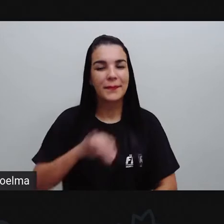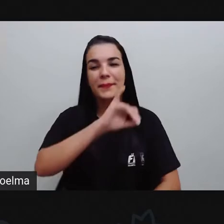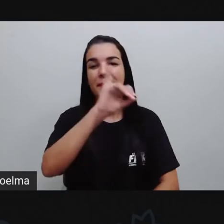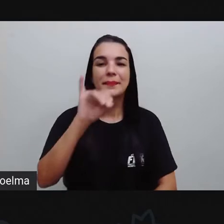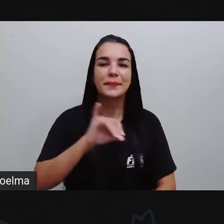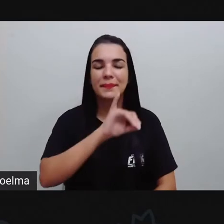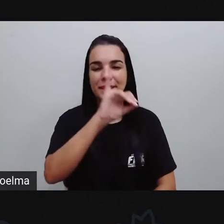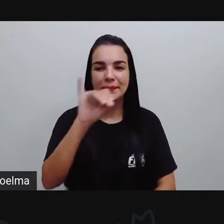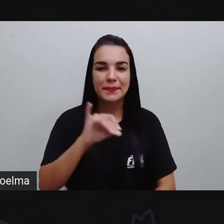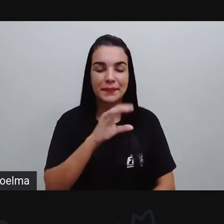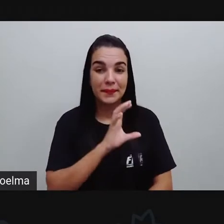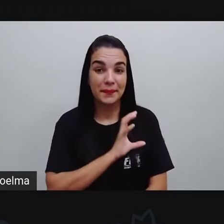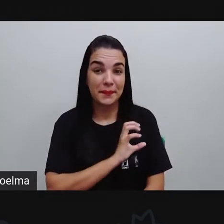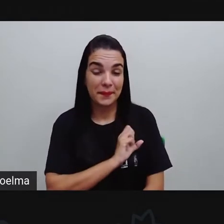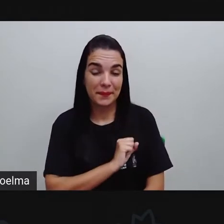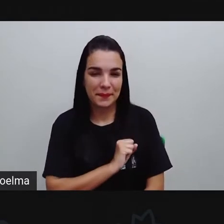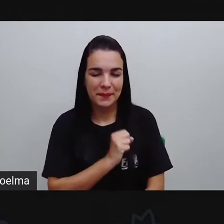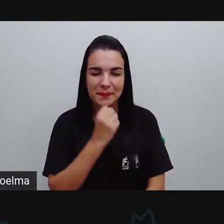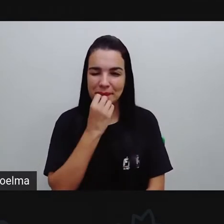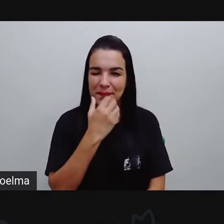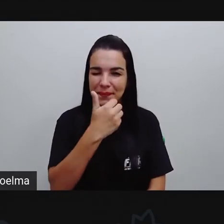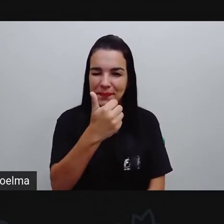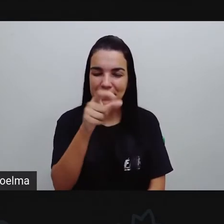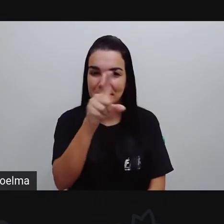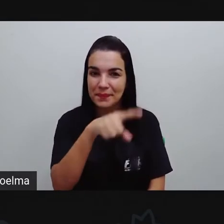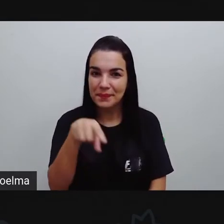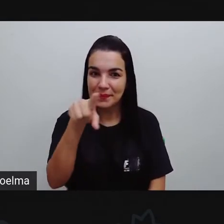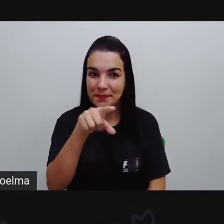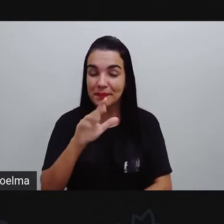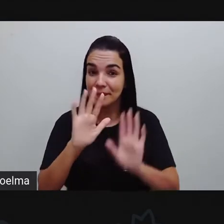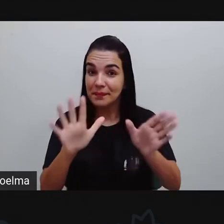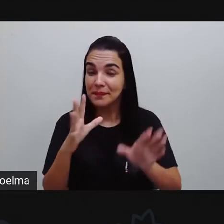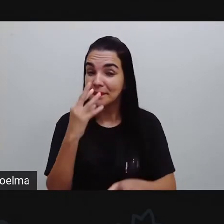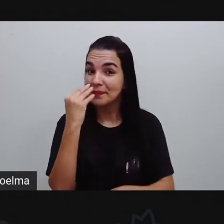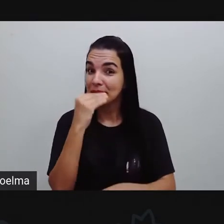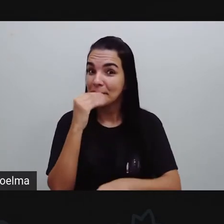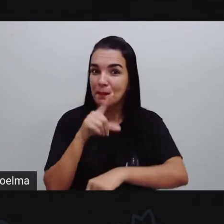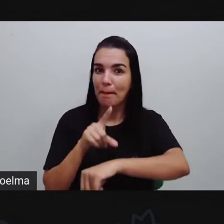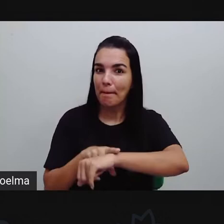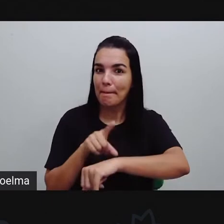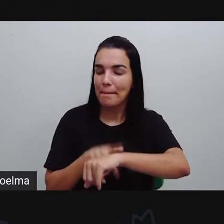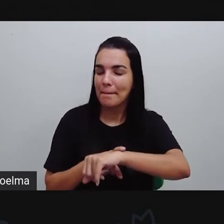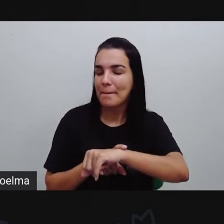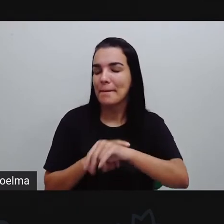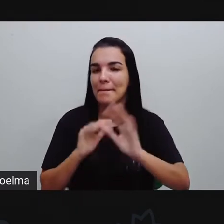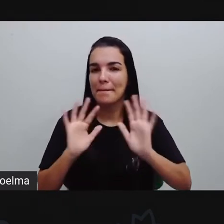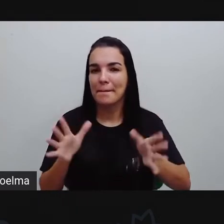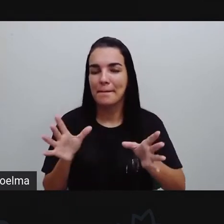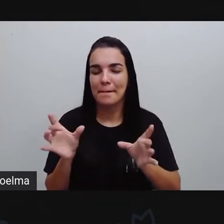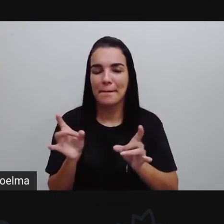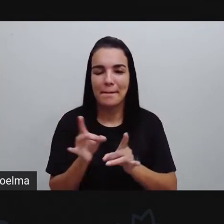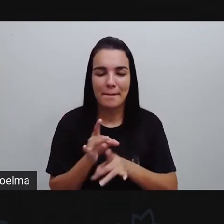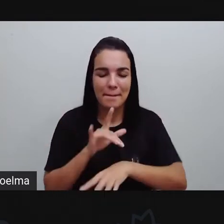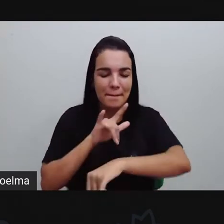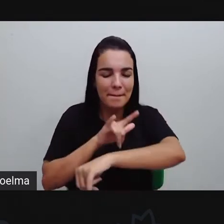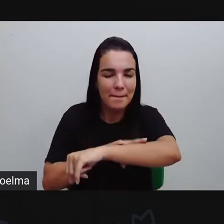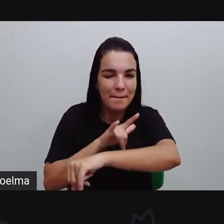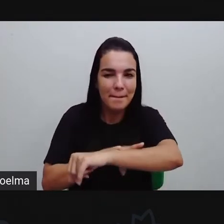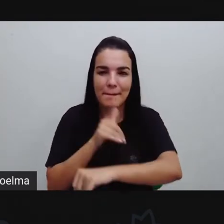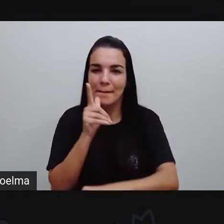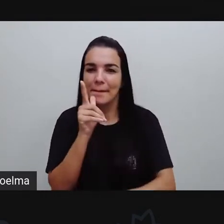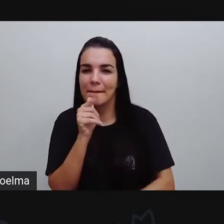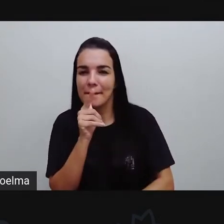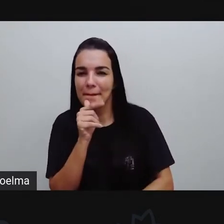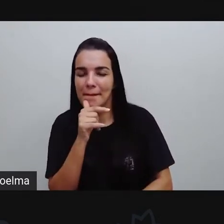Olá, meus amores, e aí, tudo bem com vocês? Já aproveitaram um tempinho já para ir ao banheiro, tomar uma água, fazer